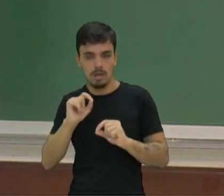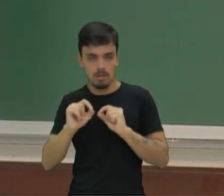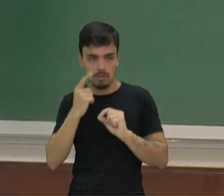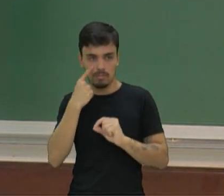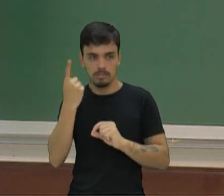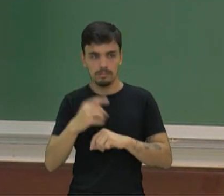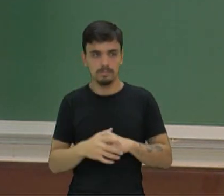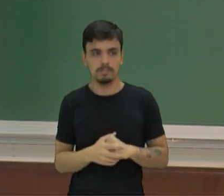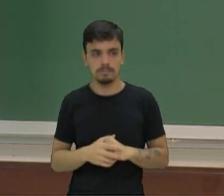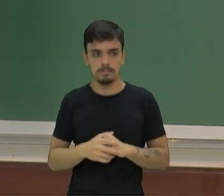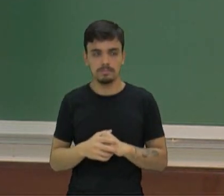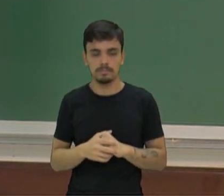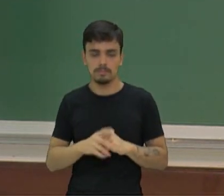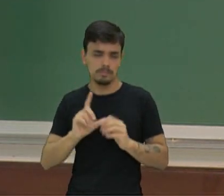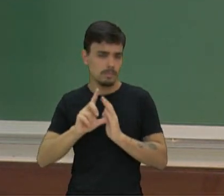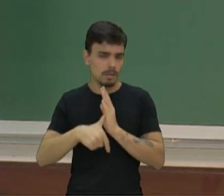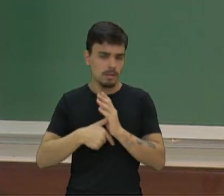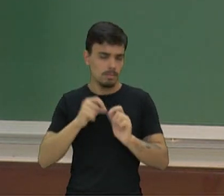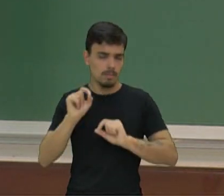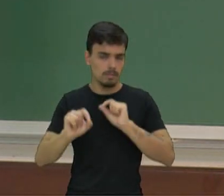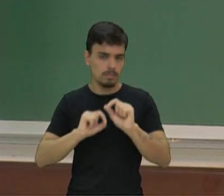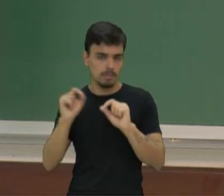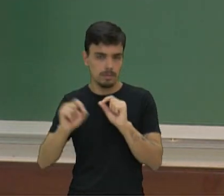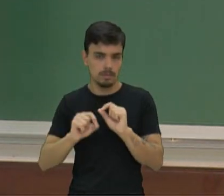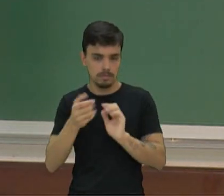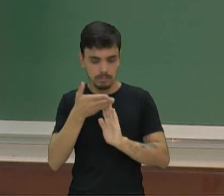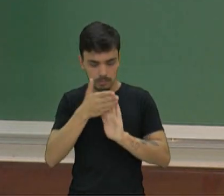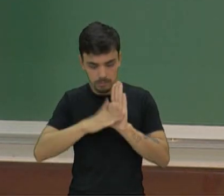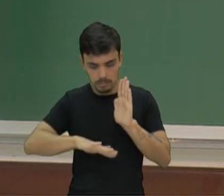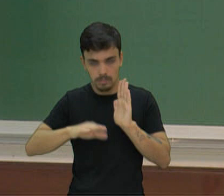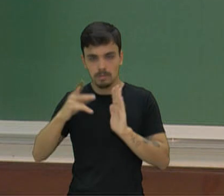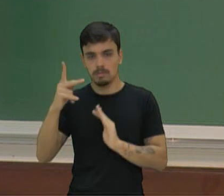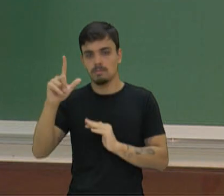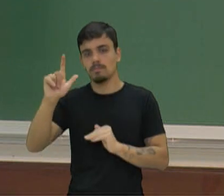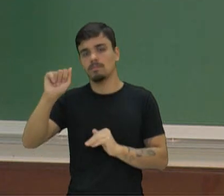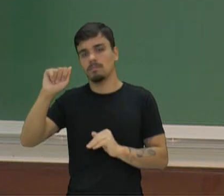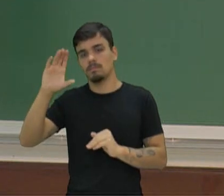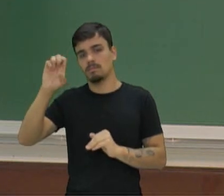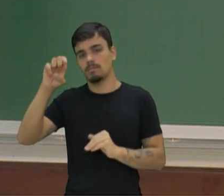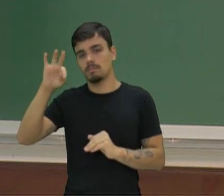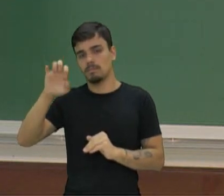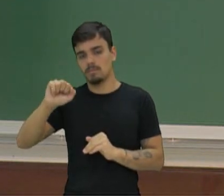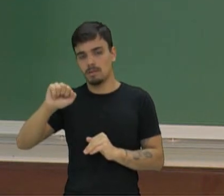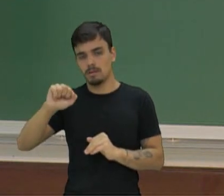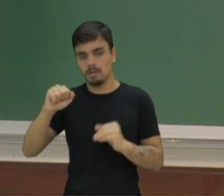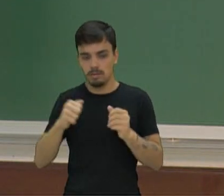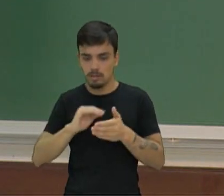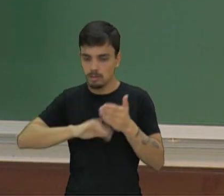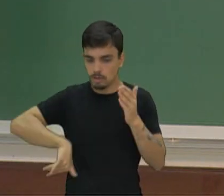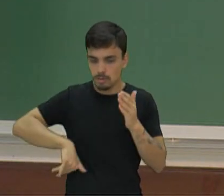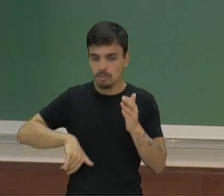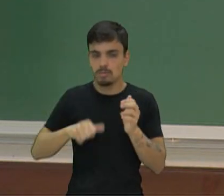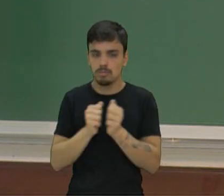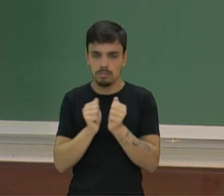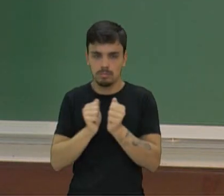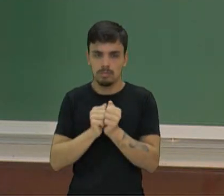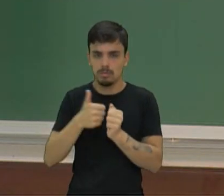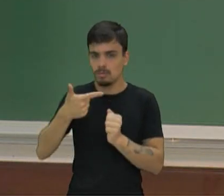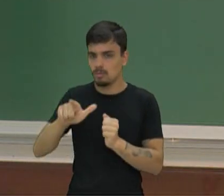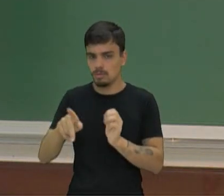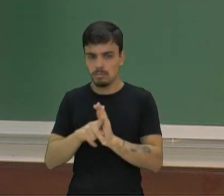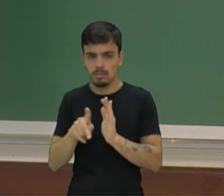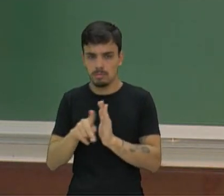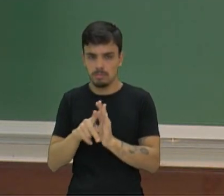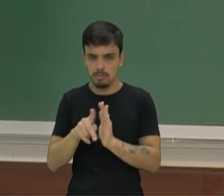umbilical. E aí, posteriormente, essa placenta se desprende das paredes do útero e vai ser expulsa junto com os outros envoltórios do